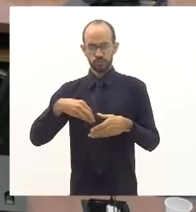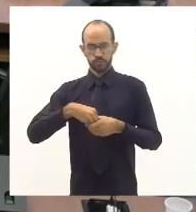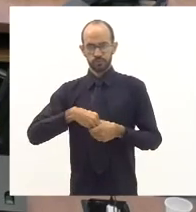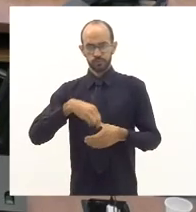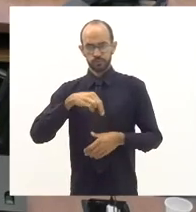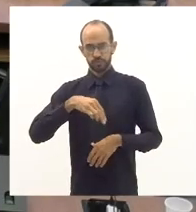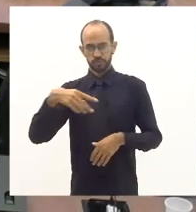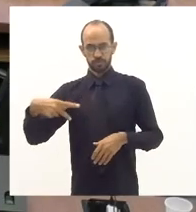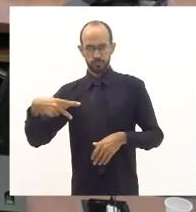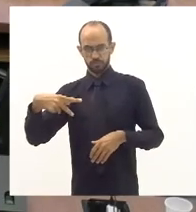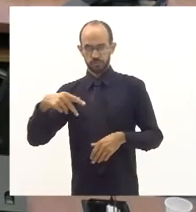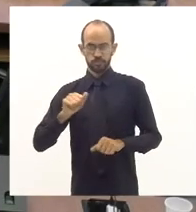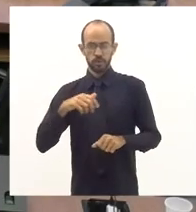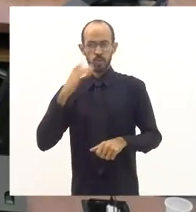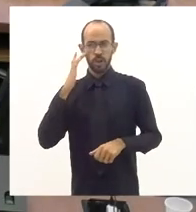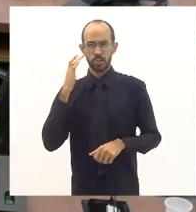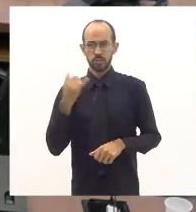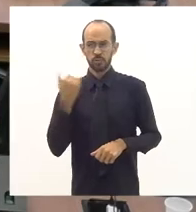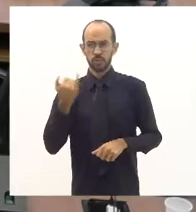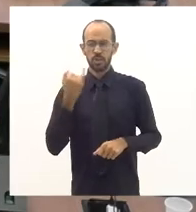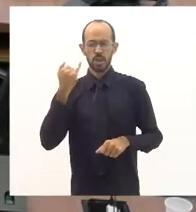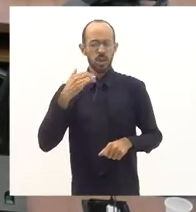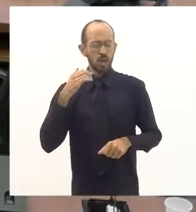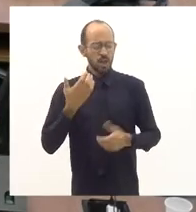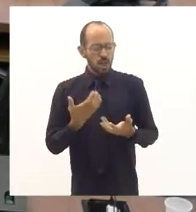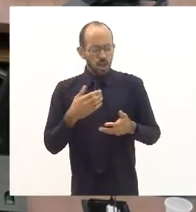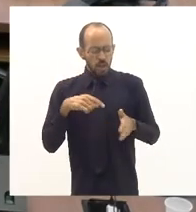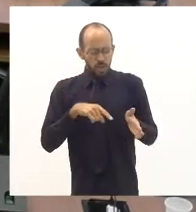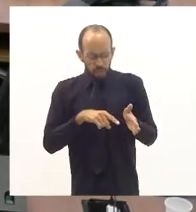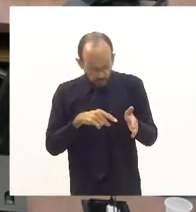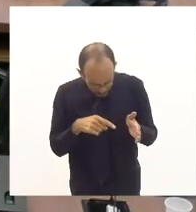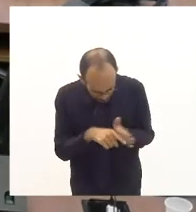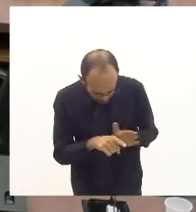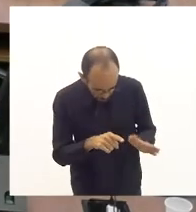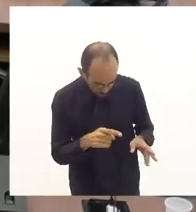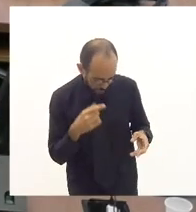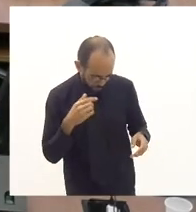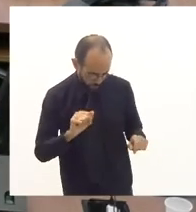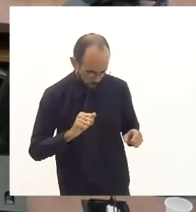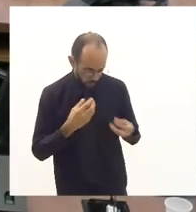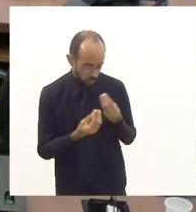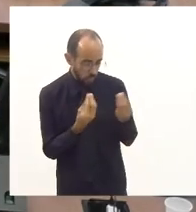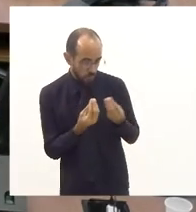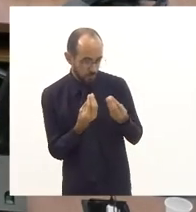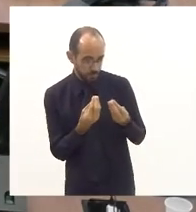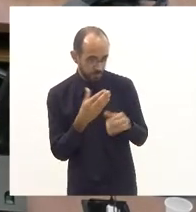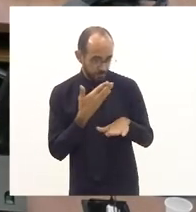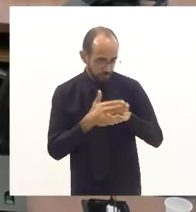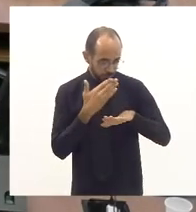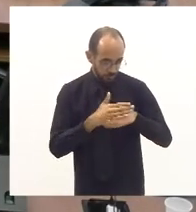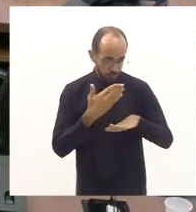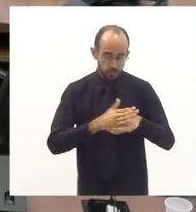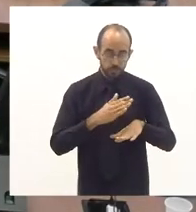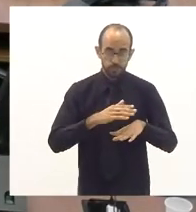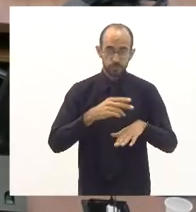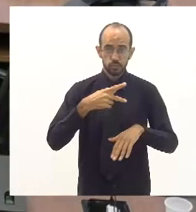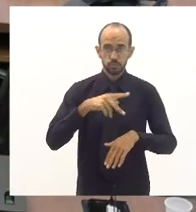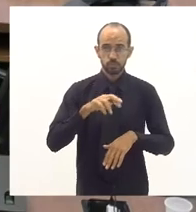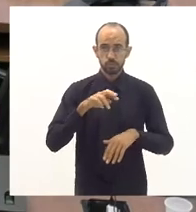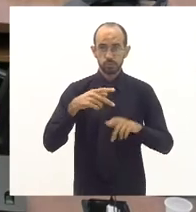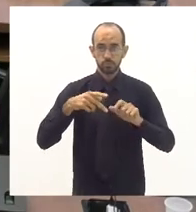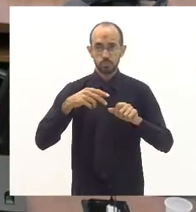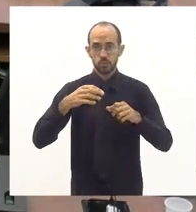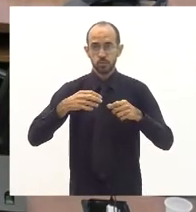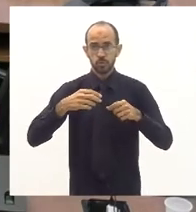acho super importante, queria até saber como é que está essa questão da formação dos promotores em relação às leis